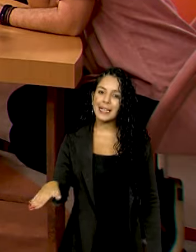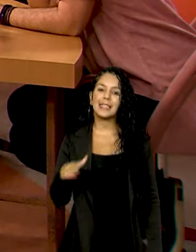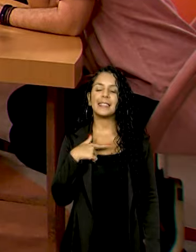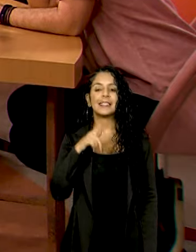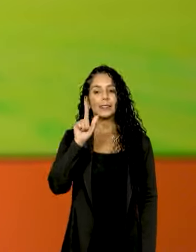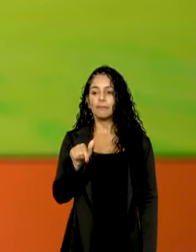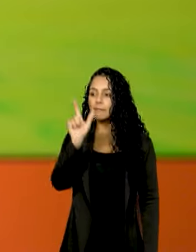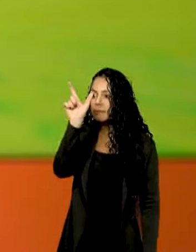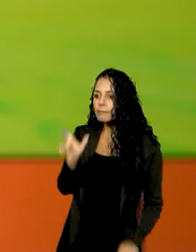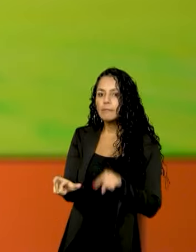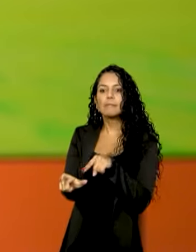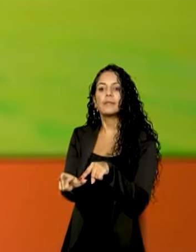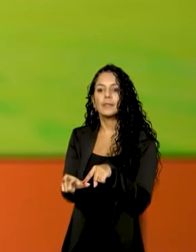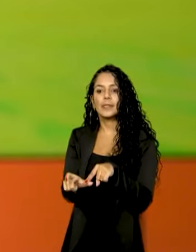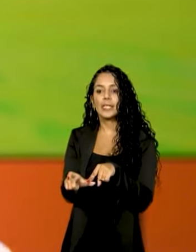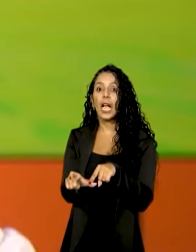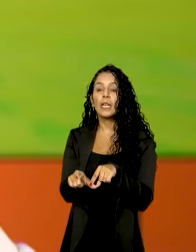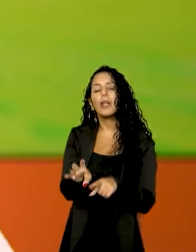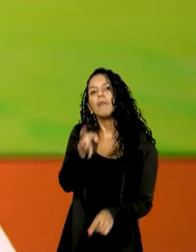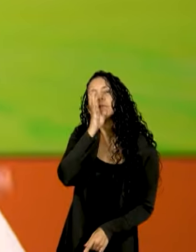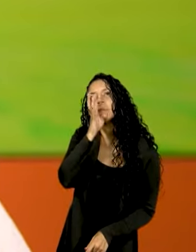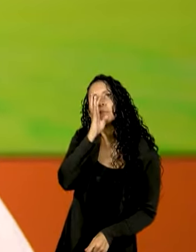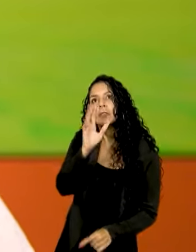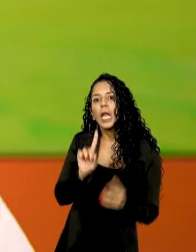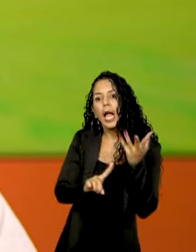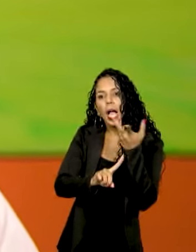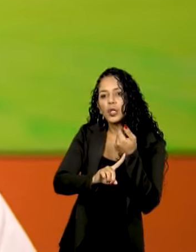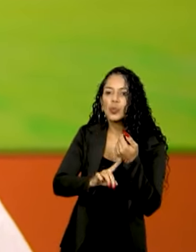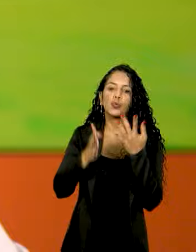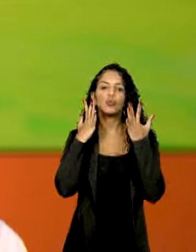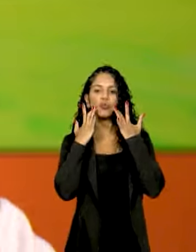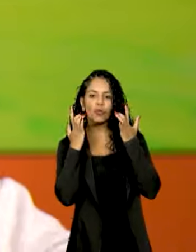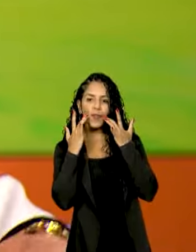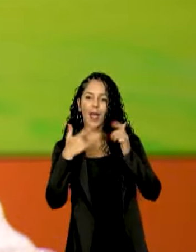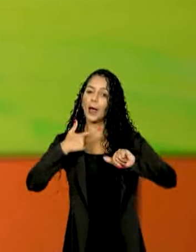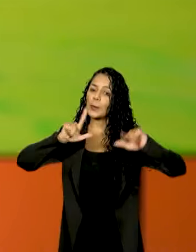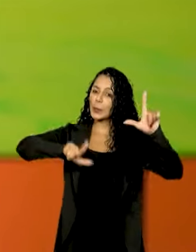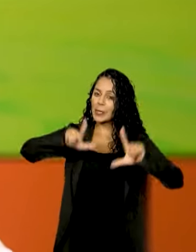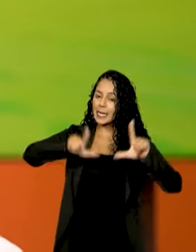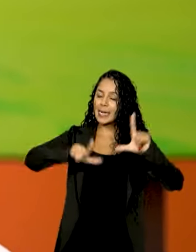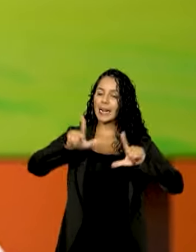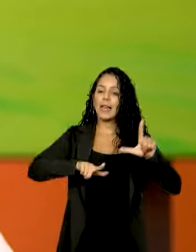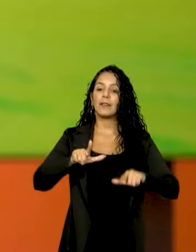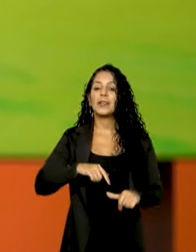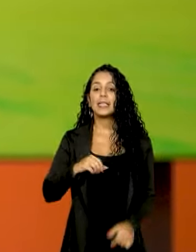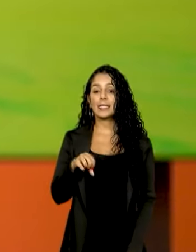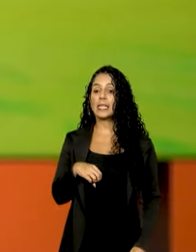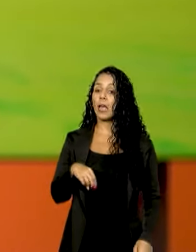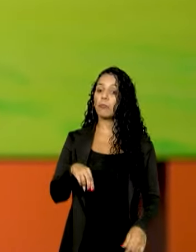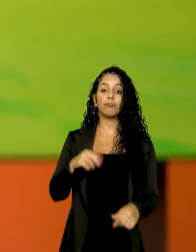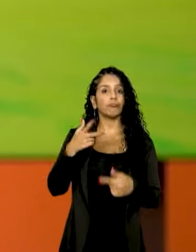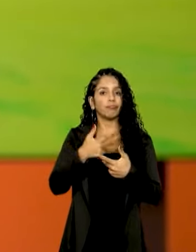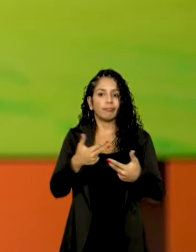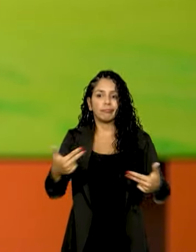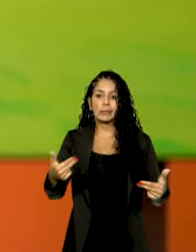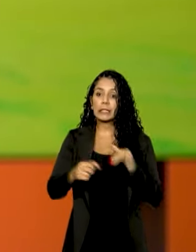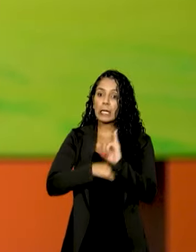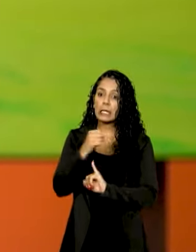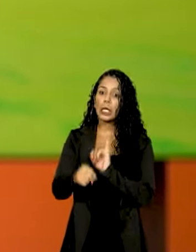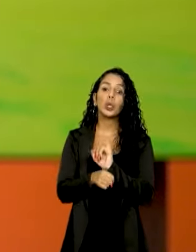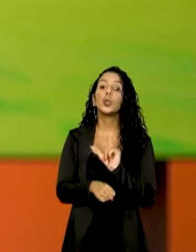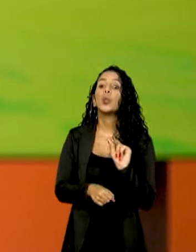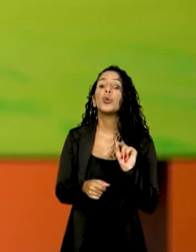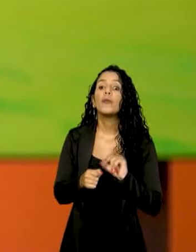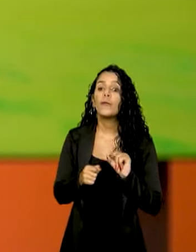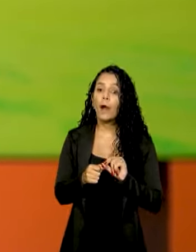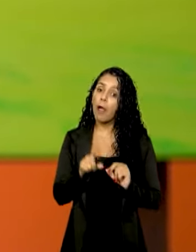ser que recebe a arte, seja no teatro, na televisão, na mídia atual ou tal, o que, que ela faz?